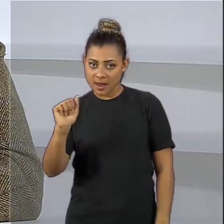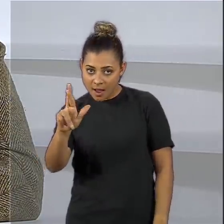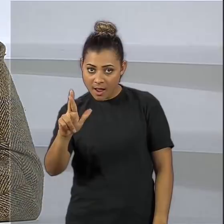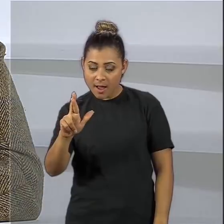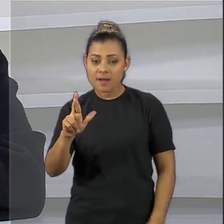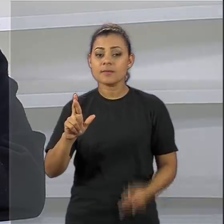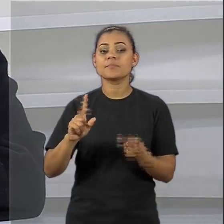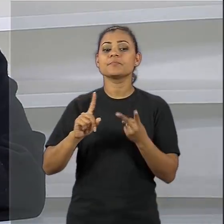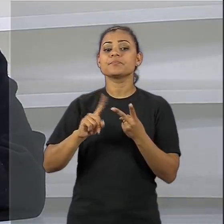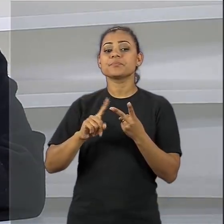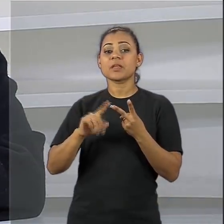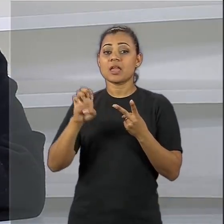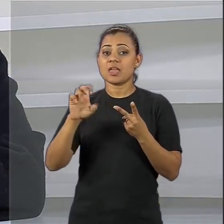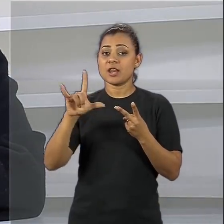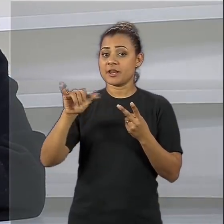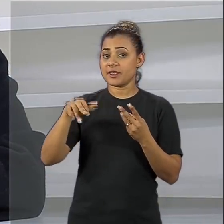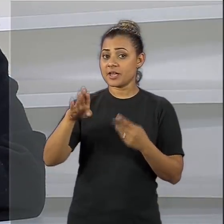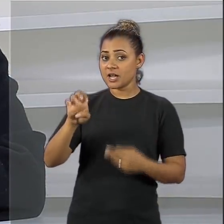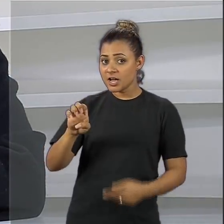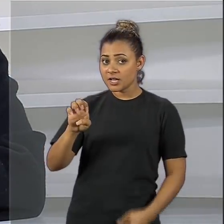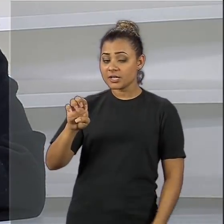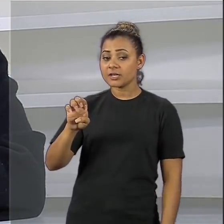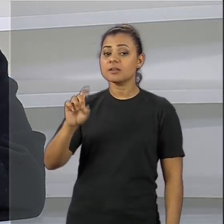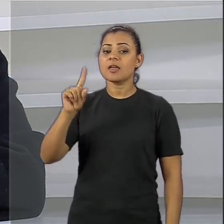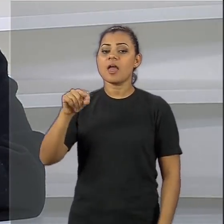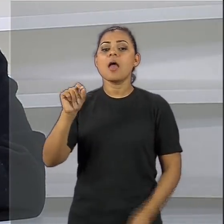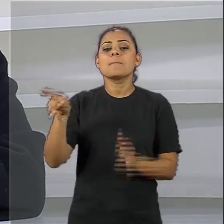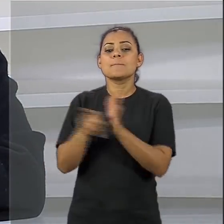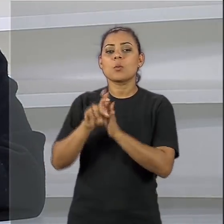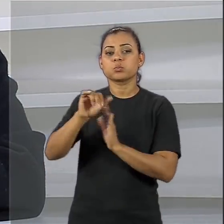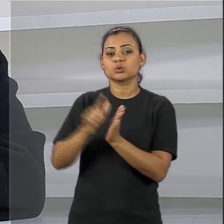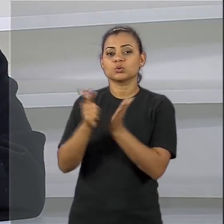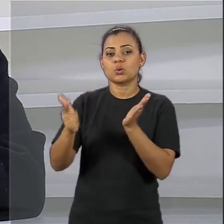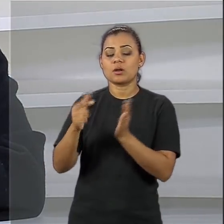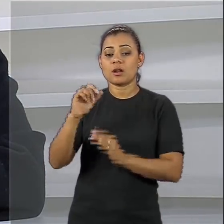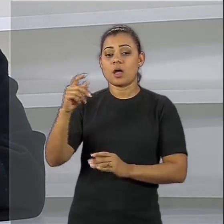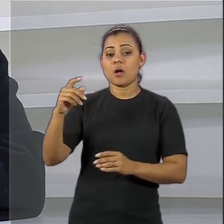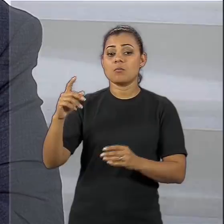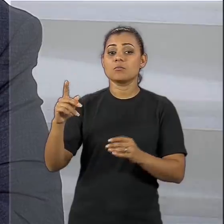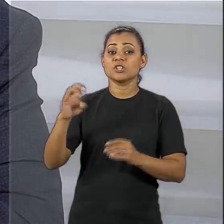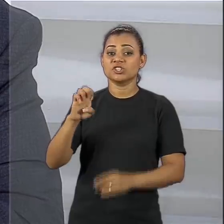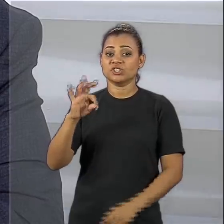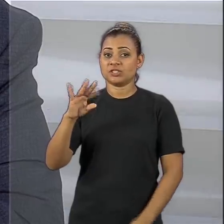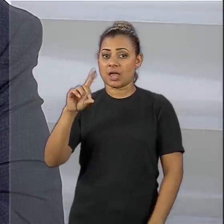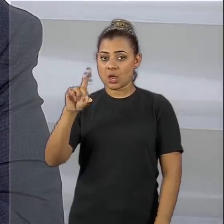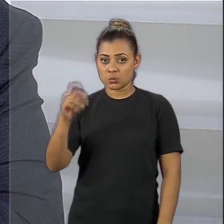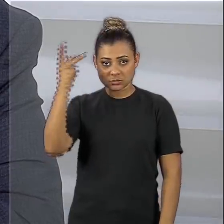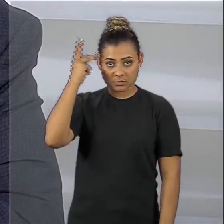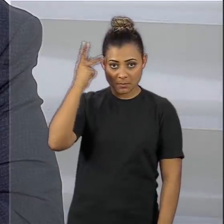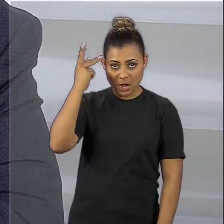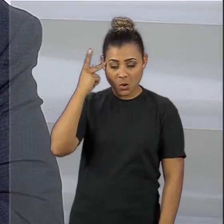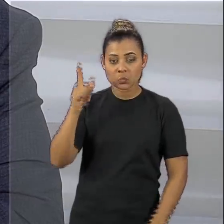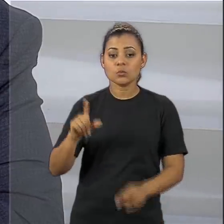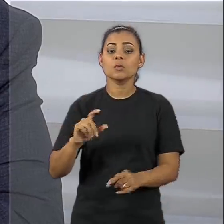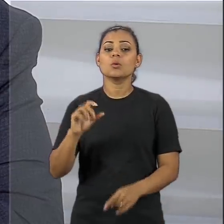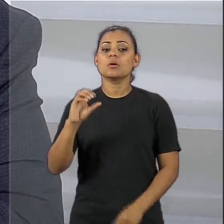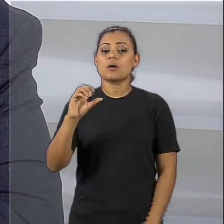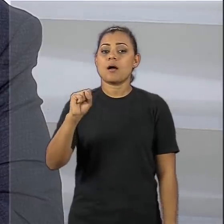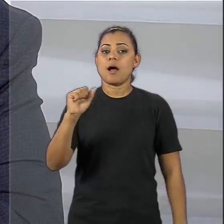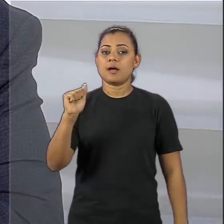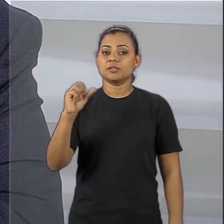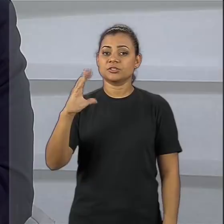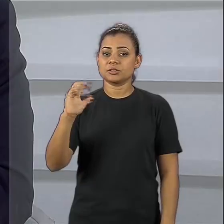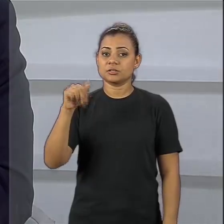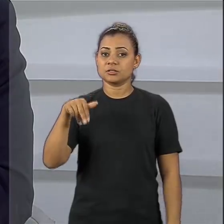São Paulo, Eliane Cantanhede, colunista do jornal O Estado de São Paulo, Ascânio Seleme, colunista do jornal